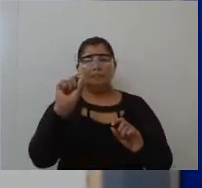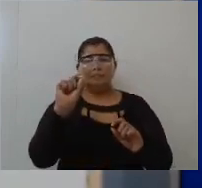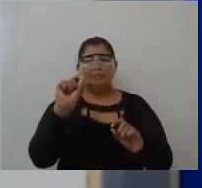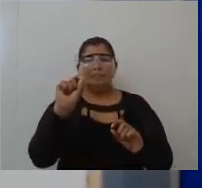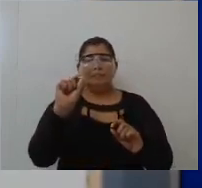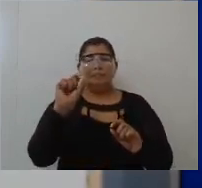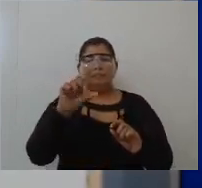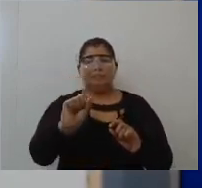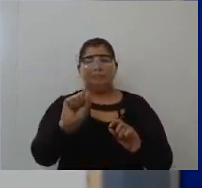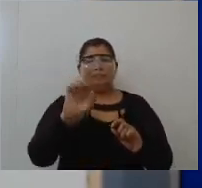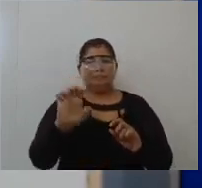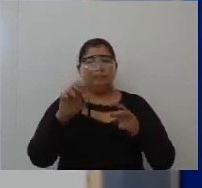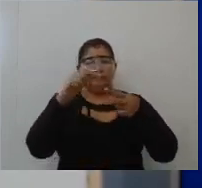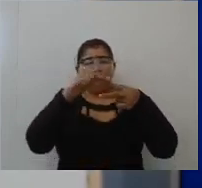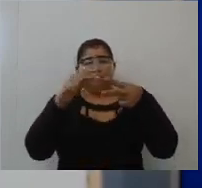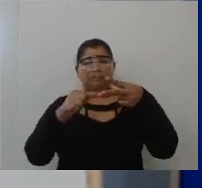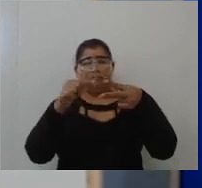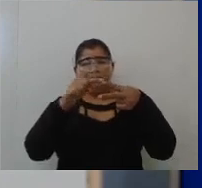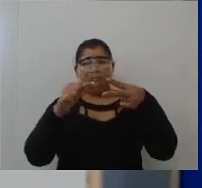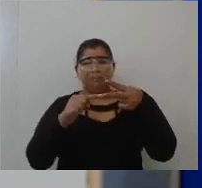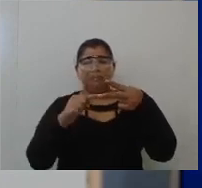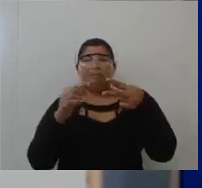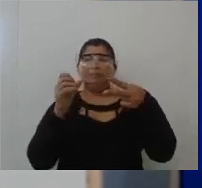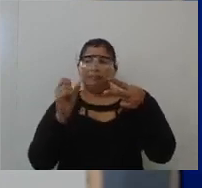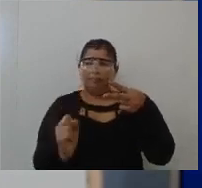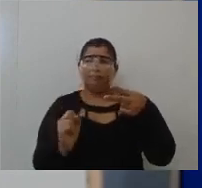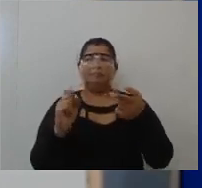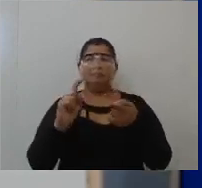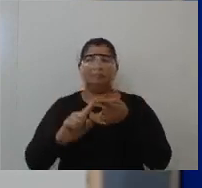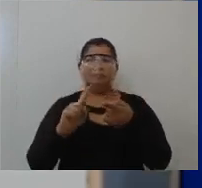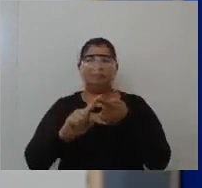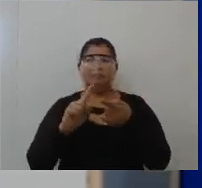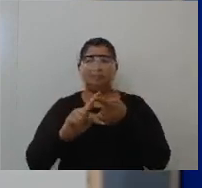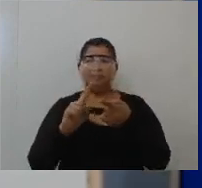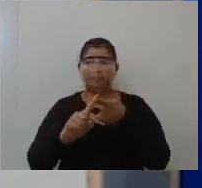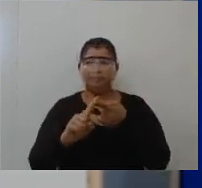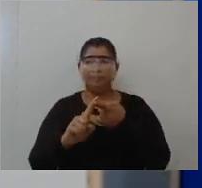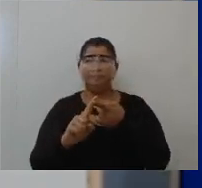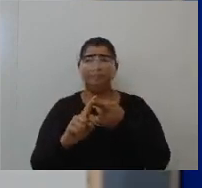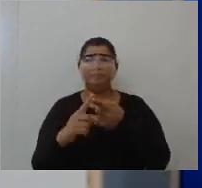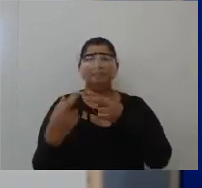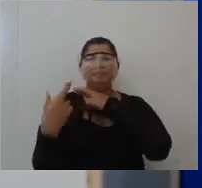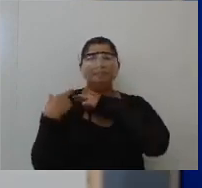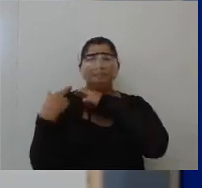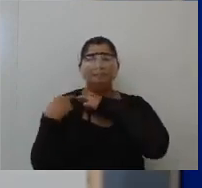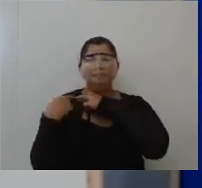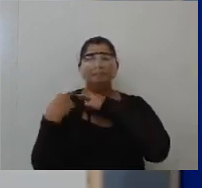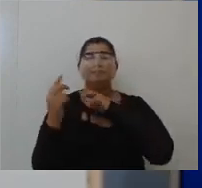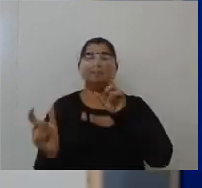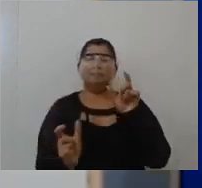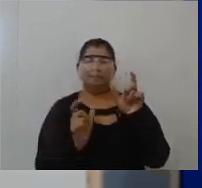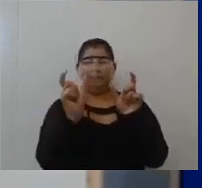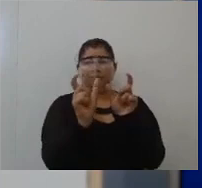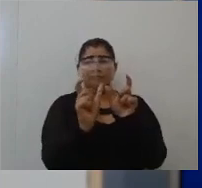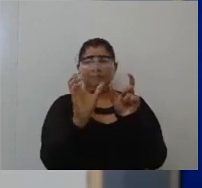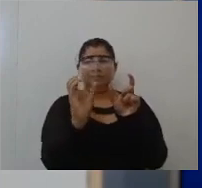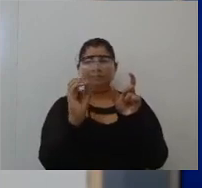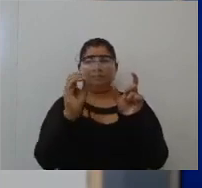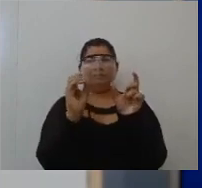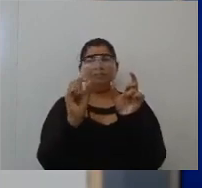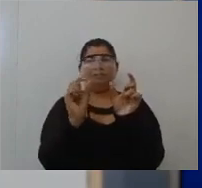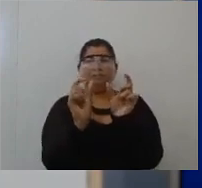o se também podem exercer o papel de conjunção. Beleza?